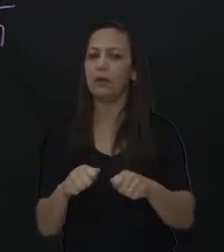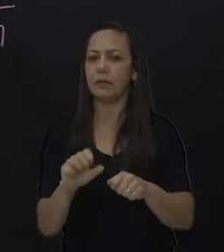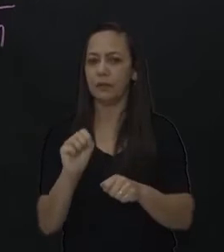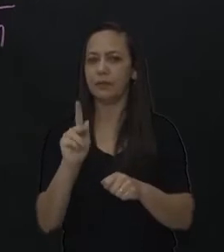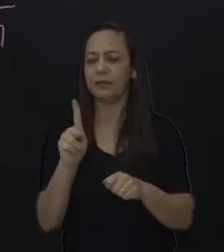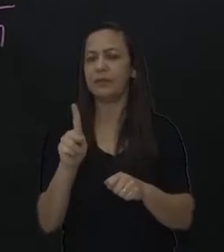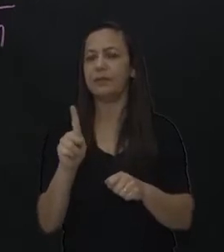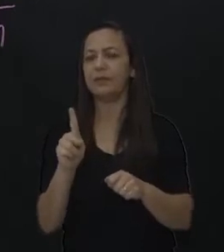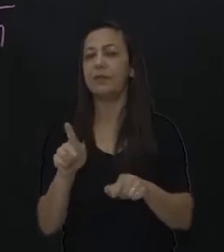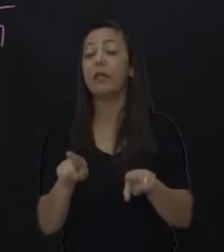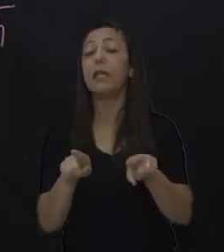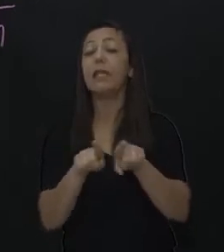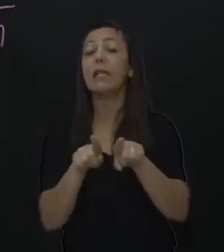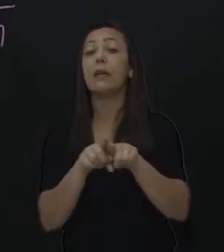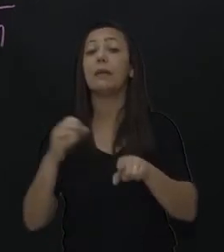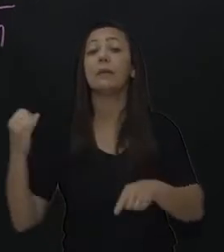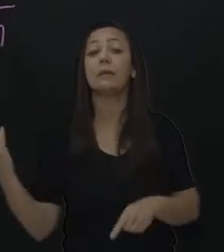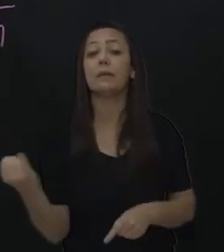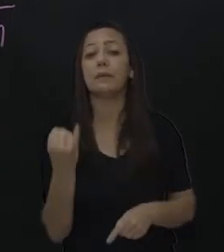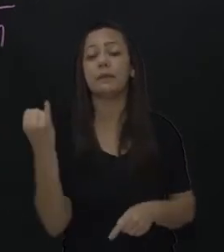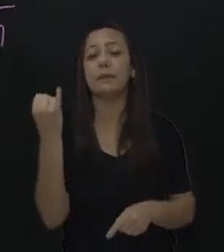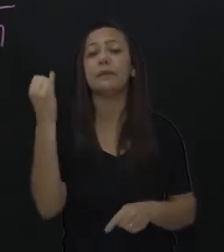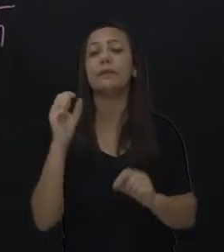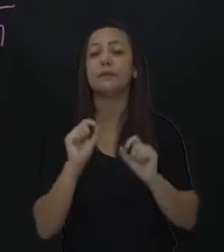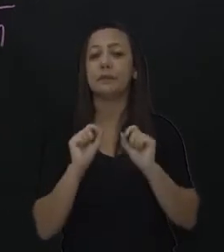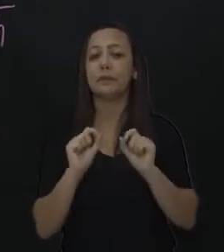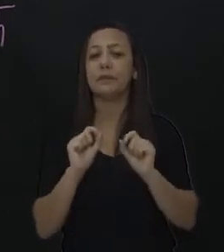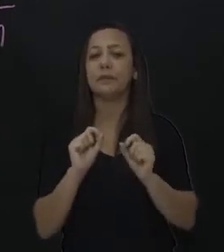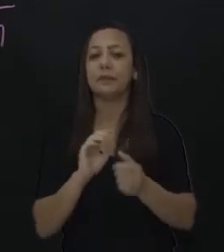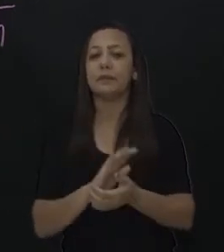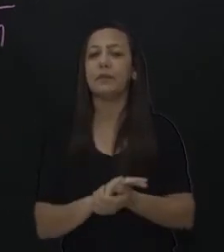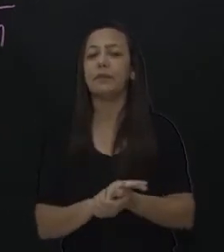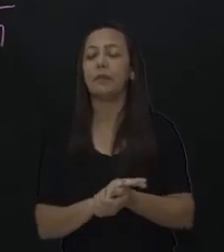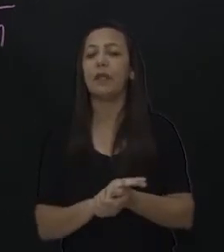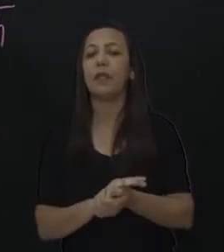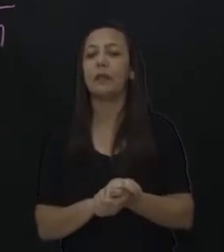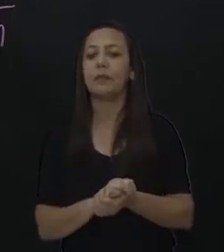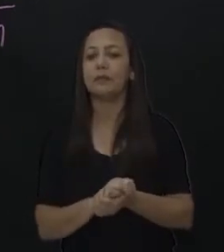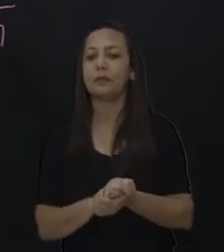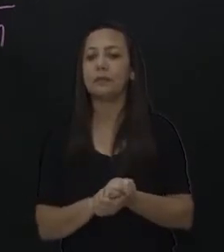beleza? Uma outra coisa importante aqui, gente, dentro